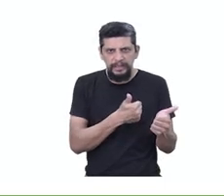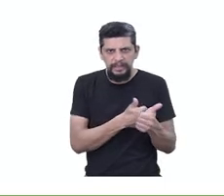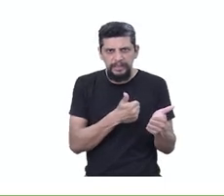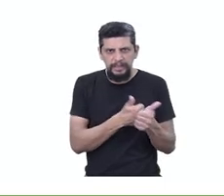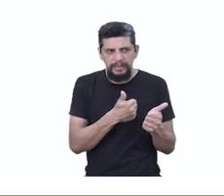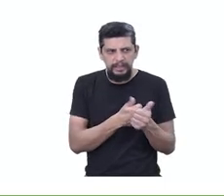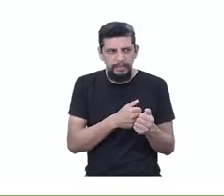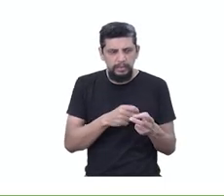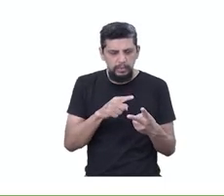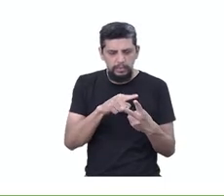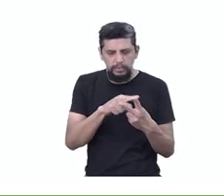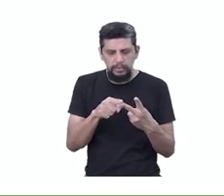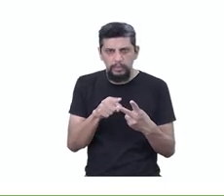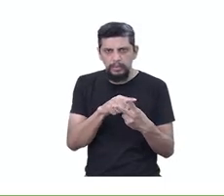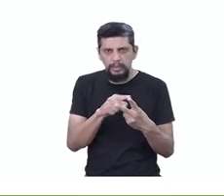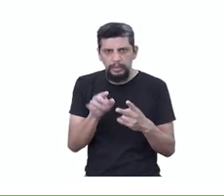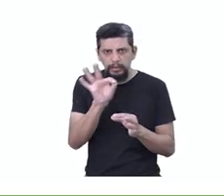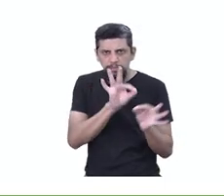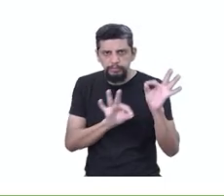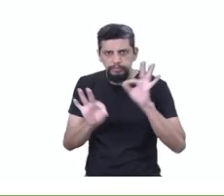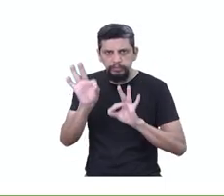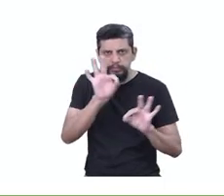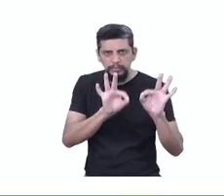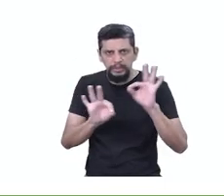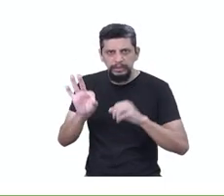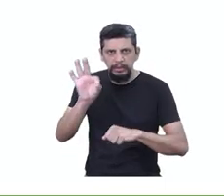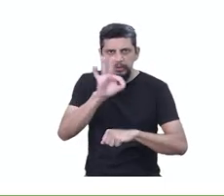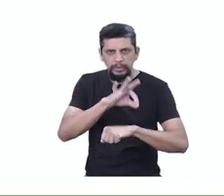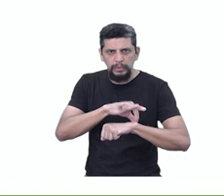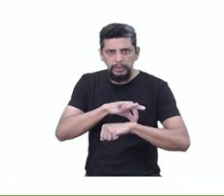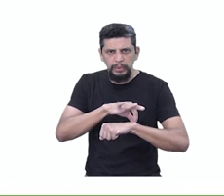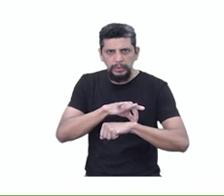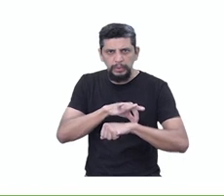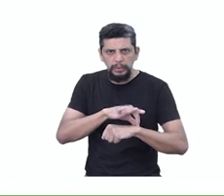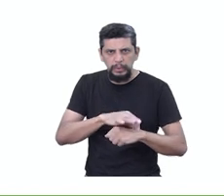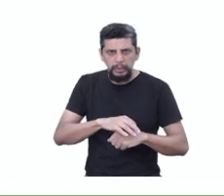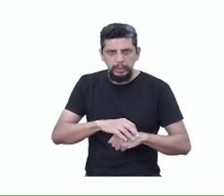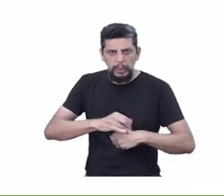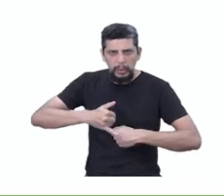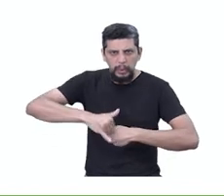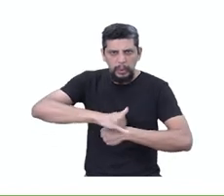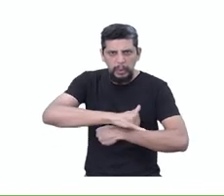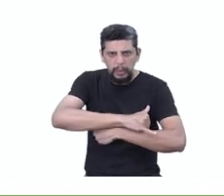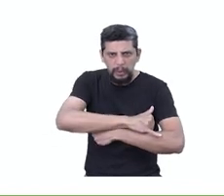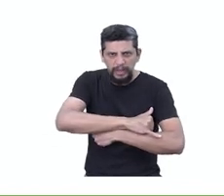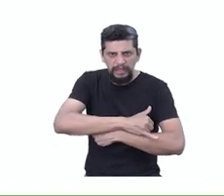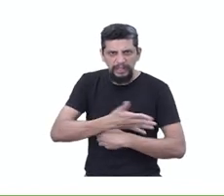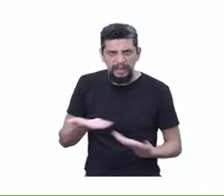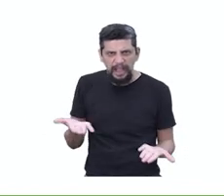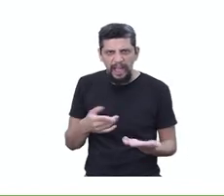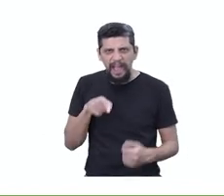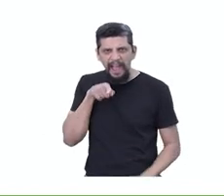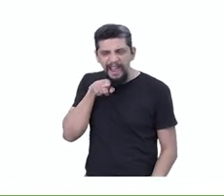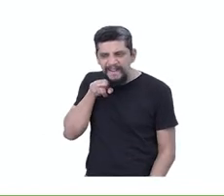eram apenas duas moscas, gordas e pretas, almoçando. Até que enfim